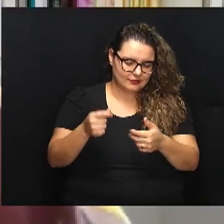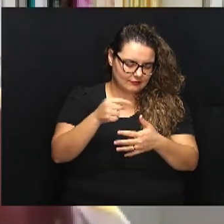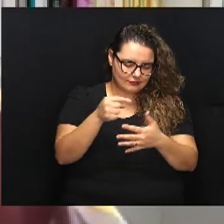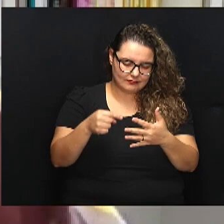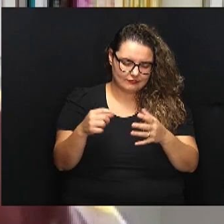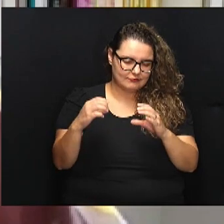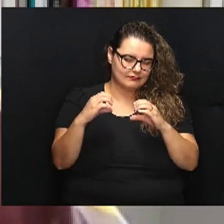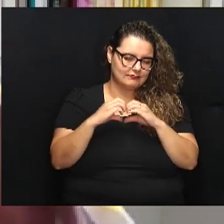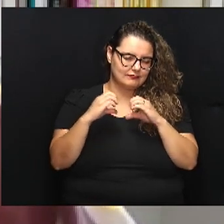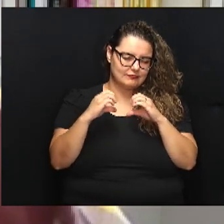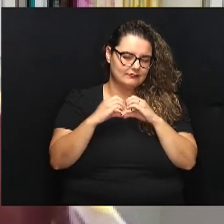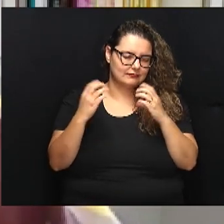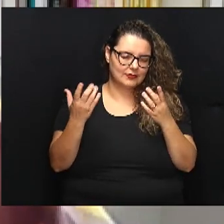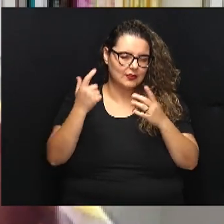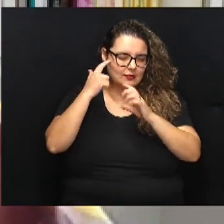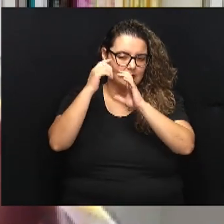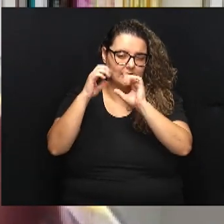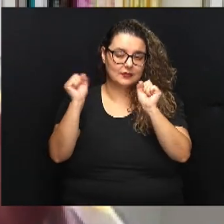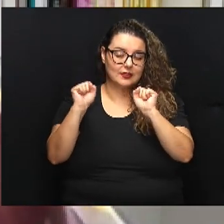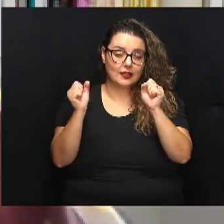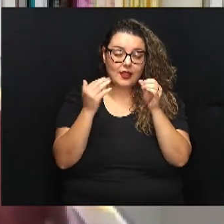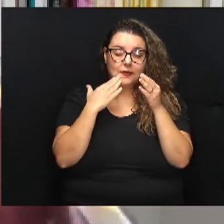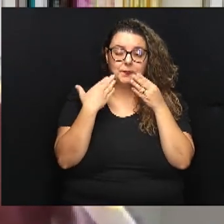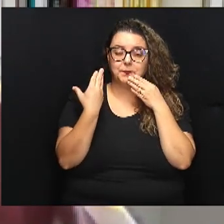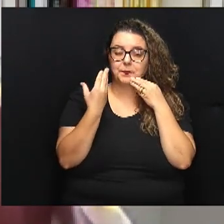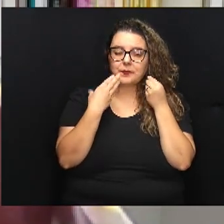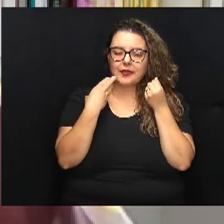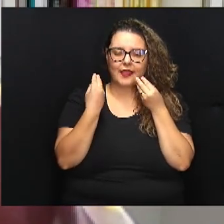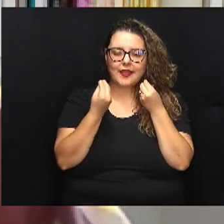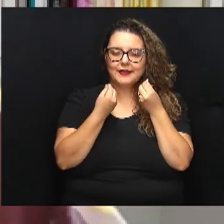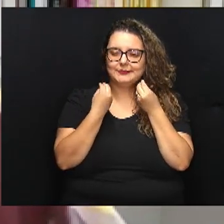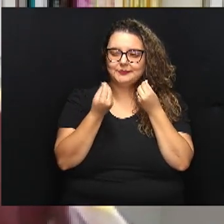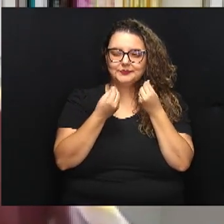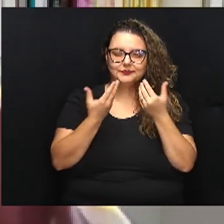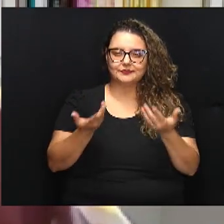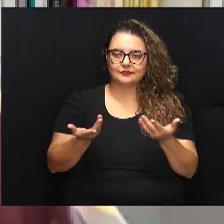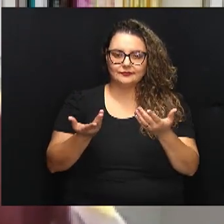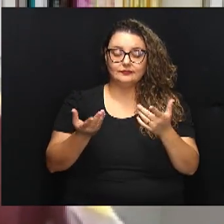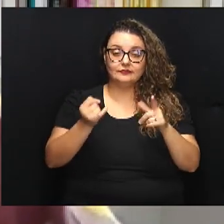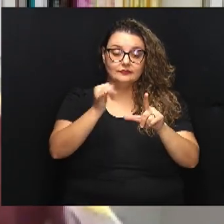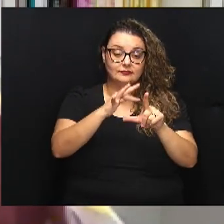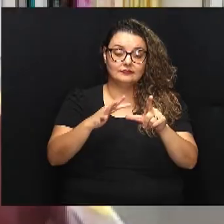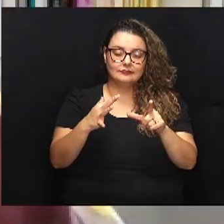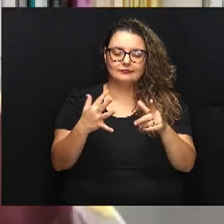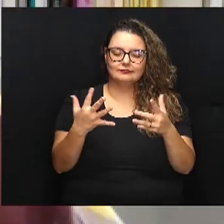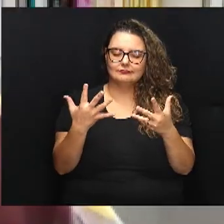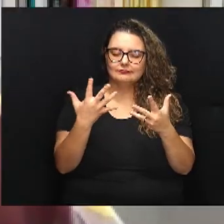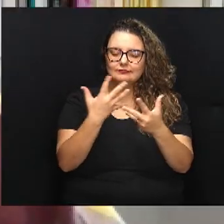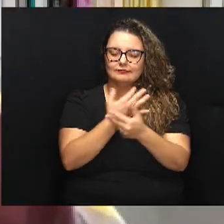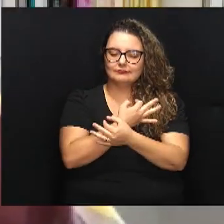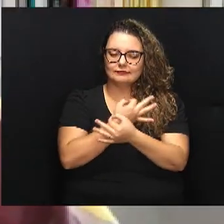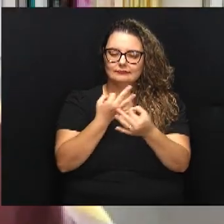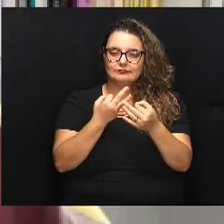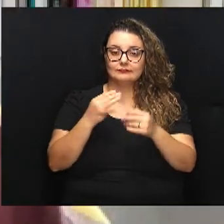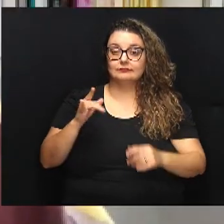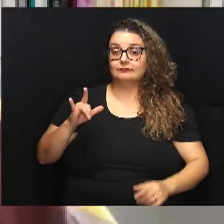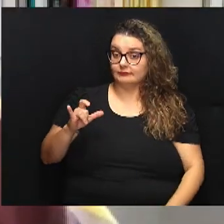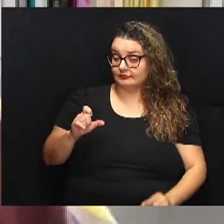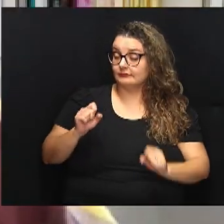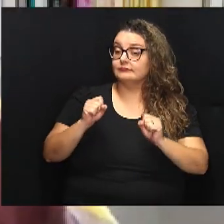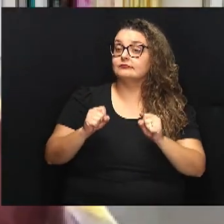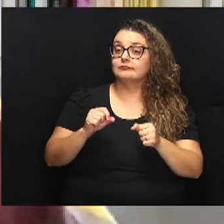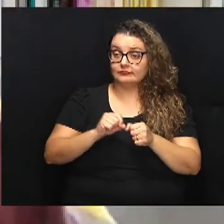muito apetitoso. A gente sabe também que uma imagem apetitosa no Instagram pode fazer